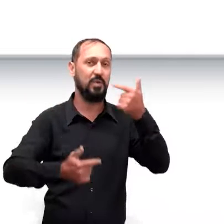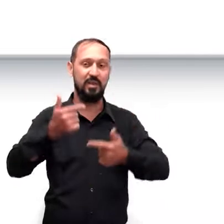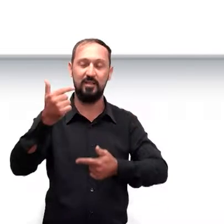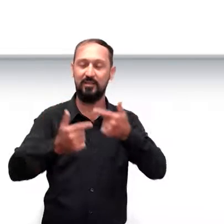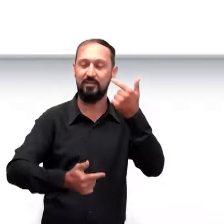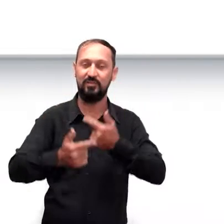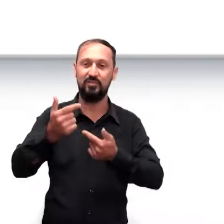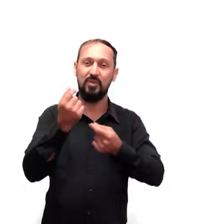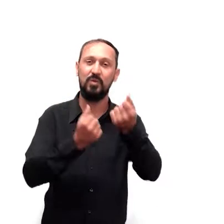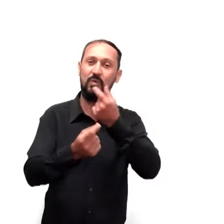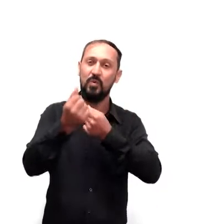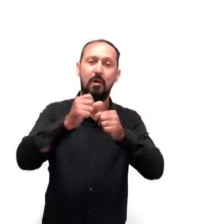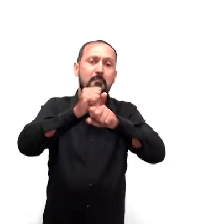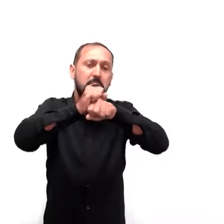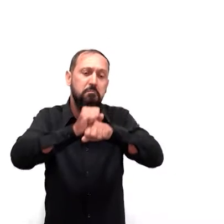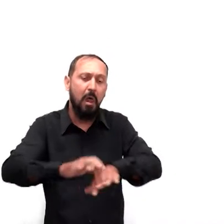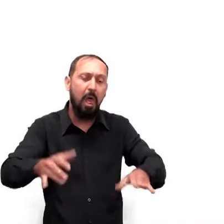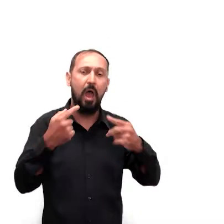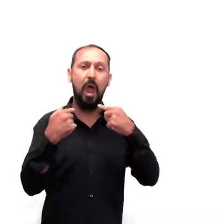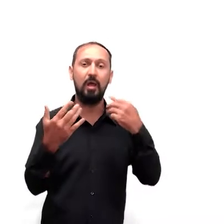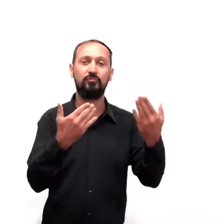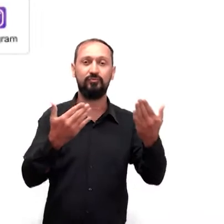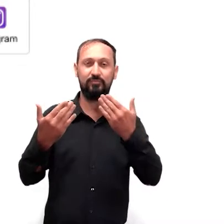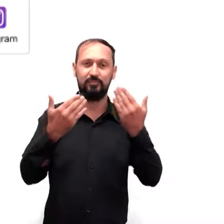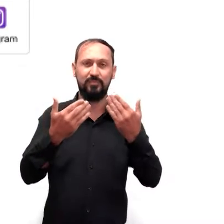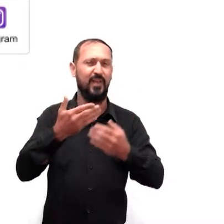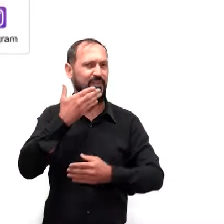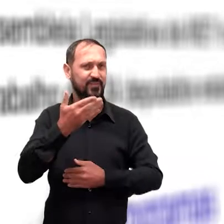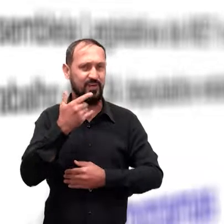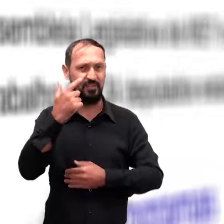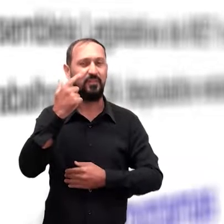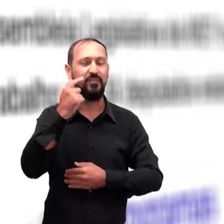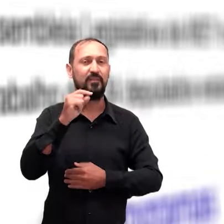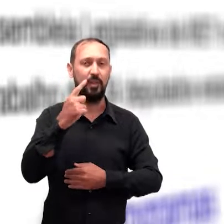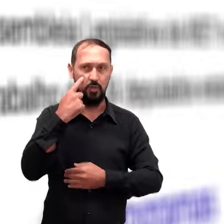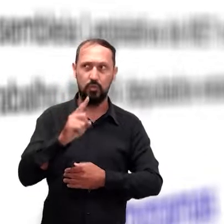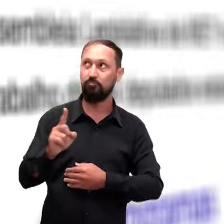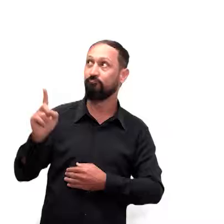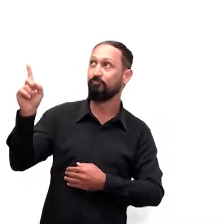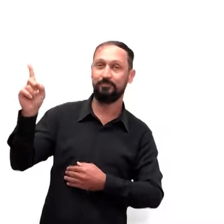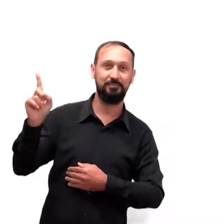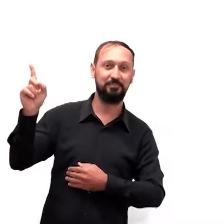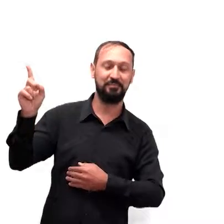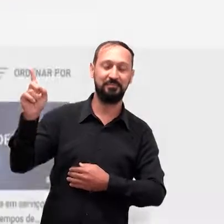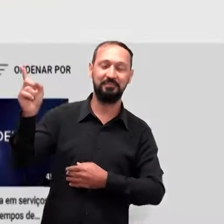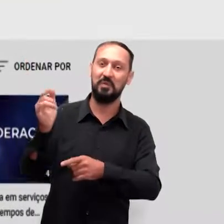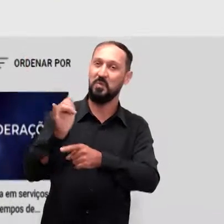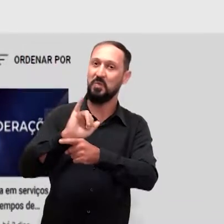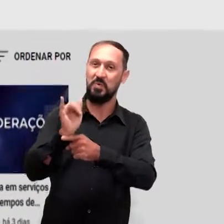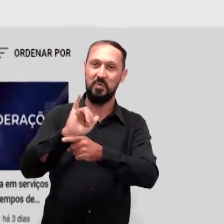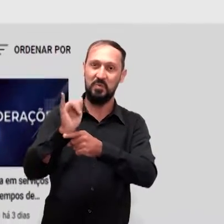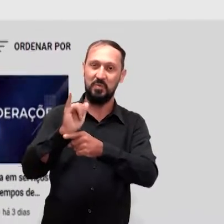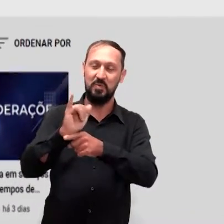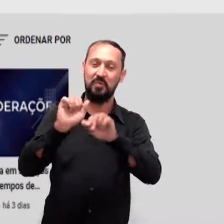e economia, são amplamente debatidos. É super fácil. Acesse o YouTube da Assembleia Legislativa de Mato Grosso do